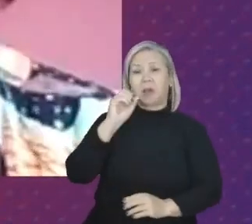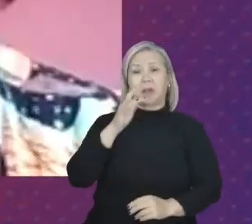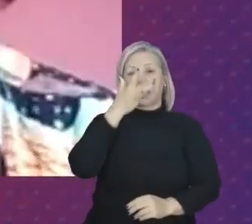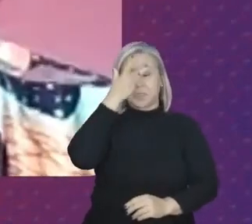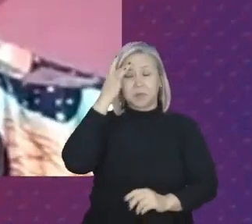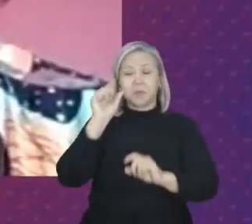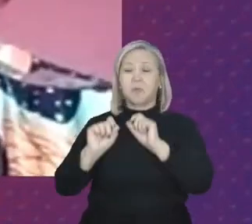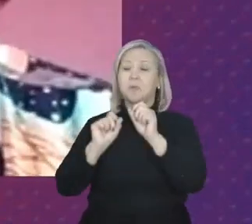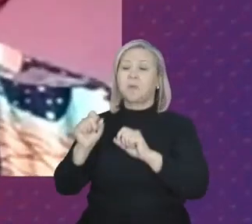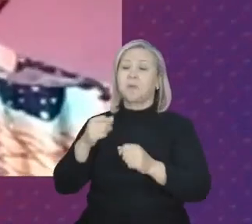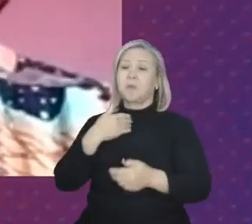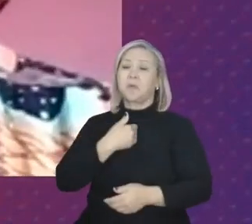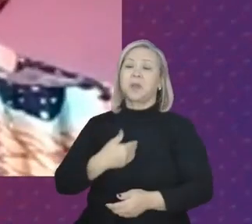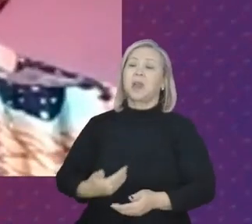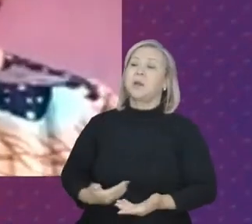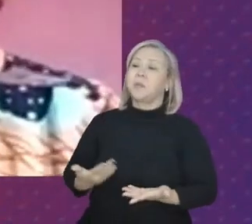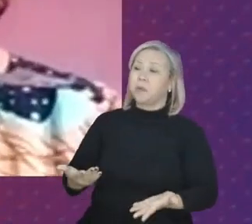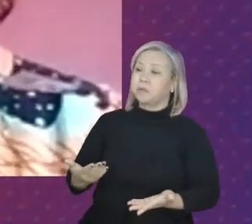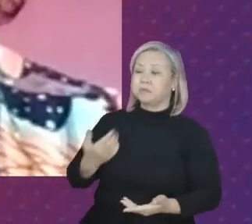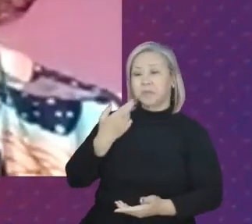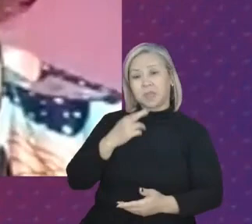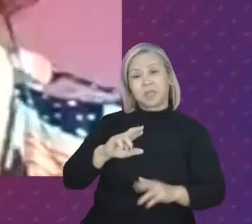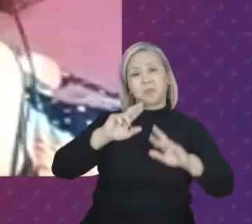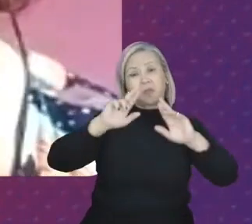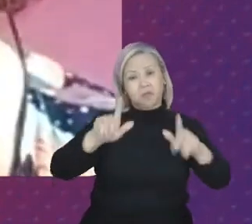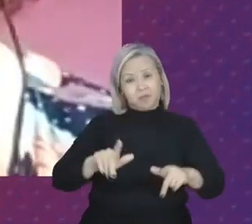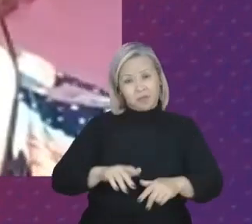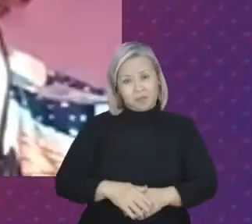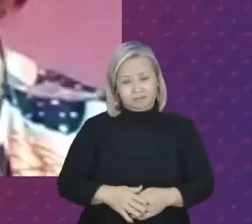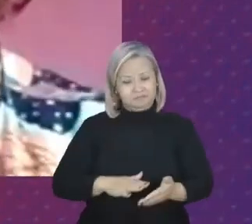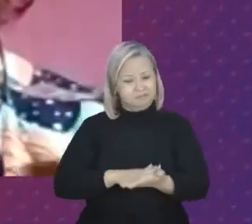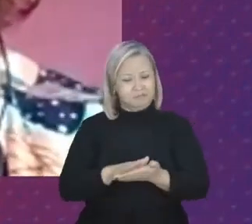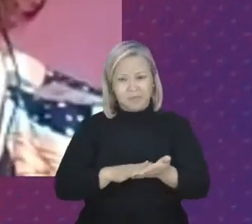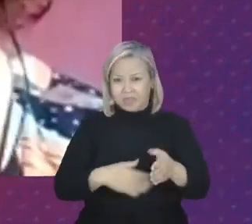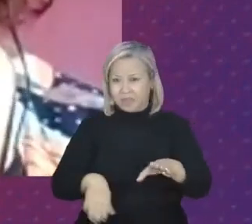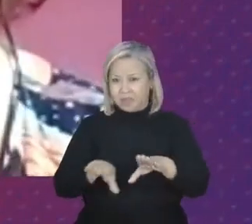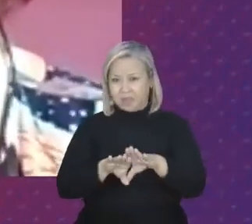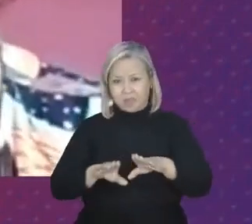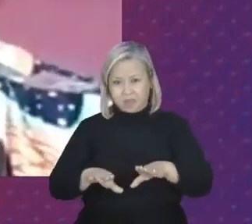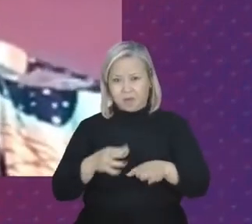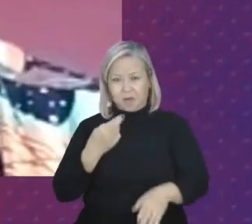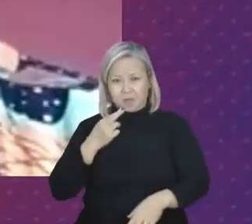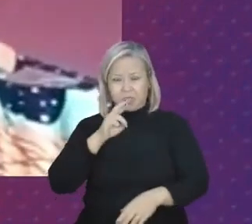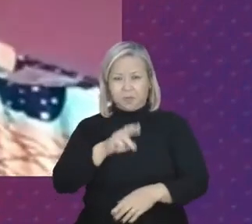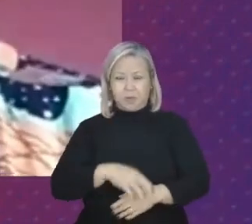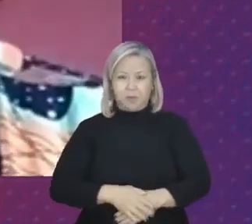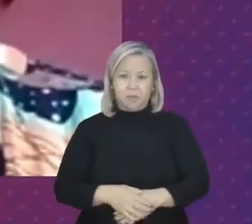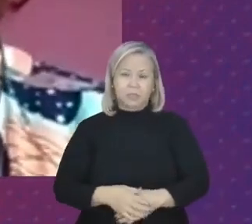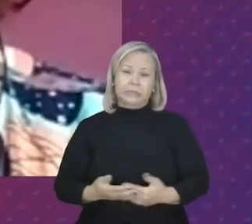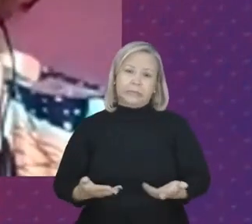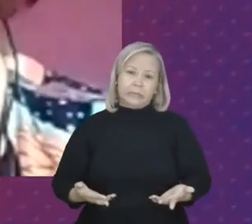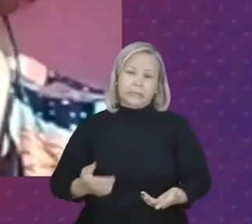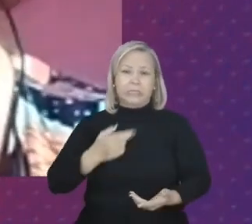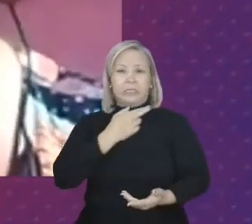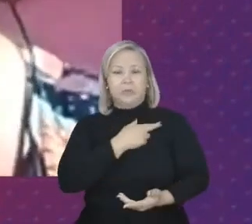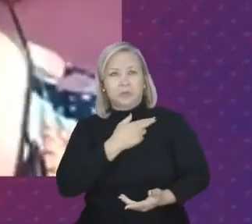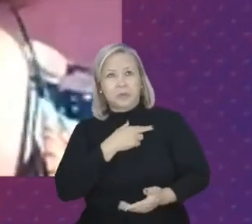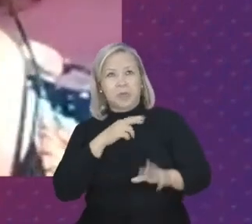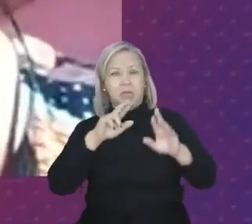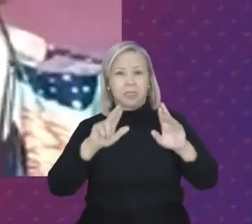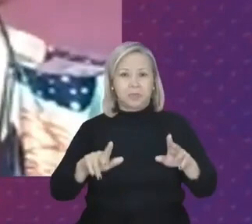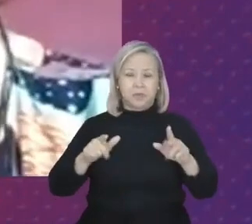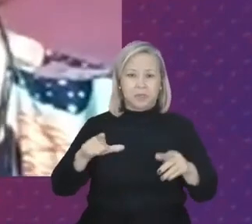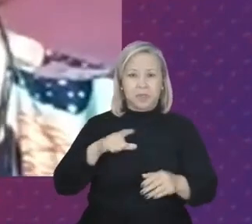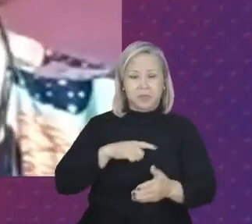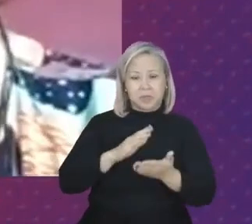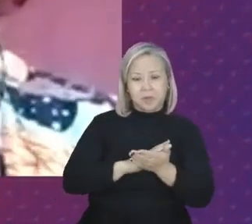para ela, vocês vão ter respostas às vezes parecidas, mas assim, nem sempre tão iguais. Então, tem gente que vai dizer que é responsabilidade do Estado, outros vão falar que é alguma coisa